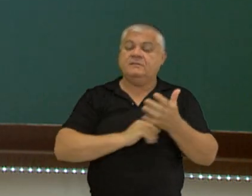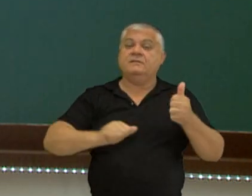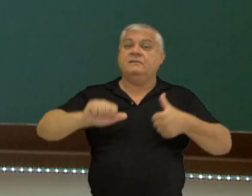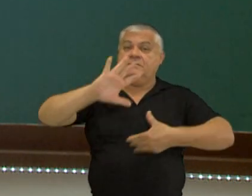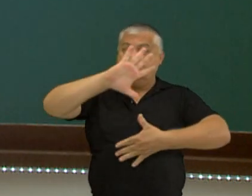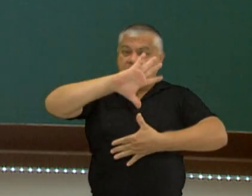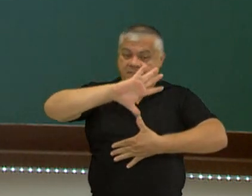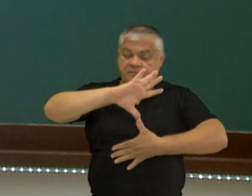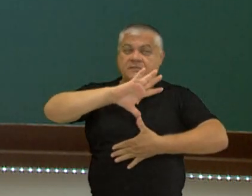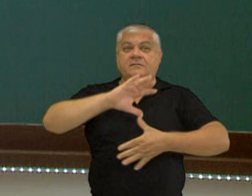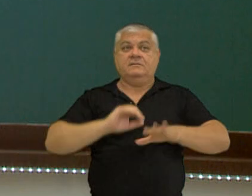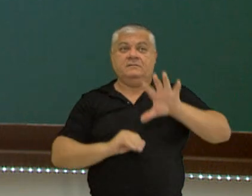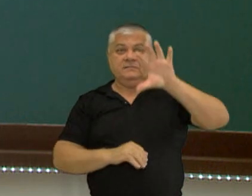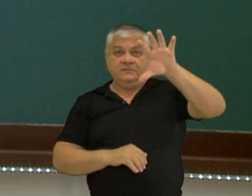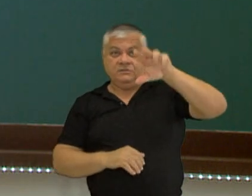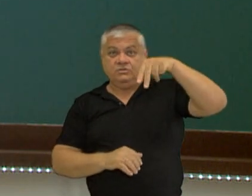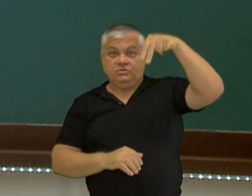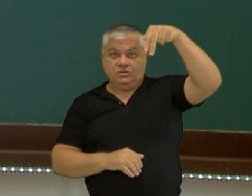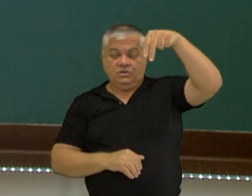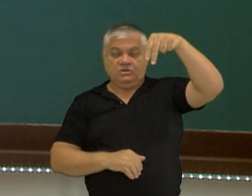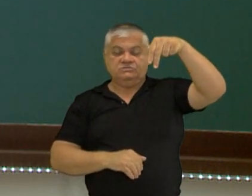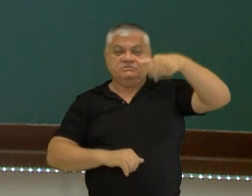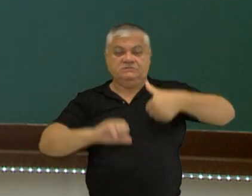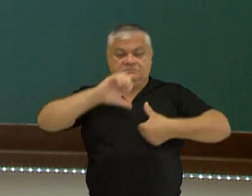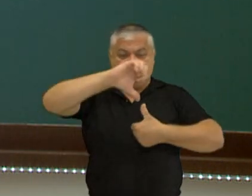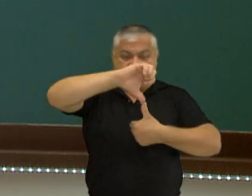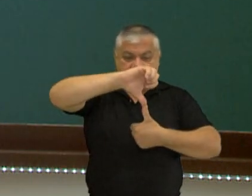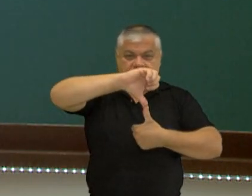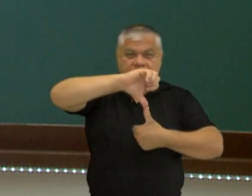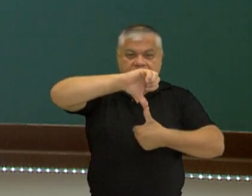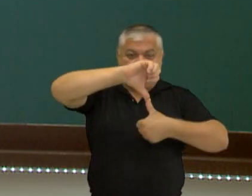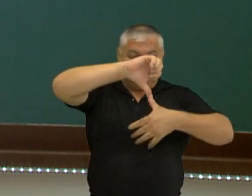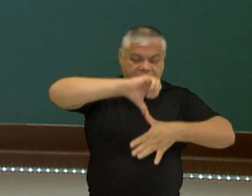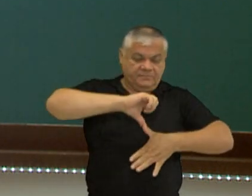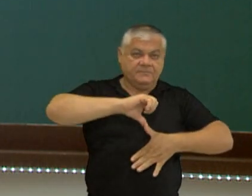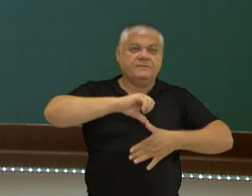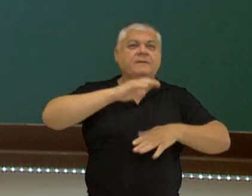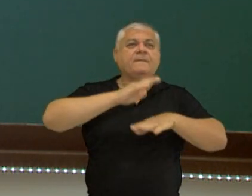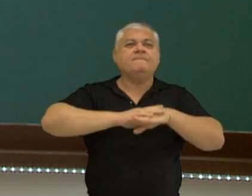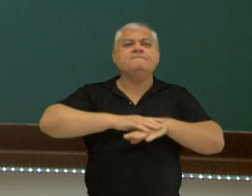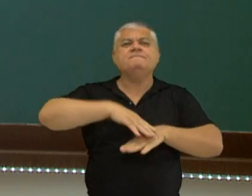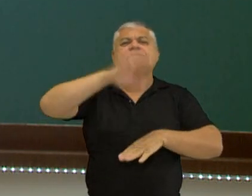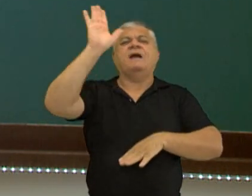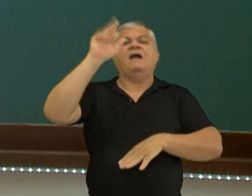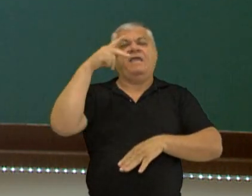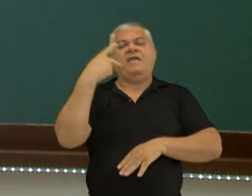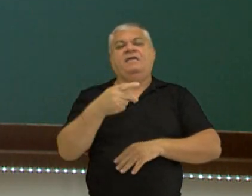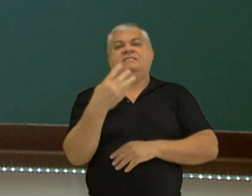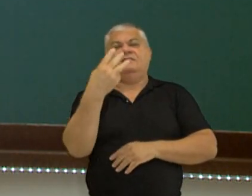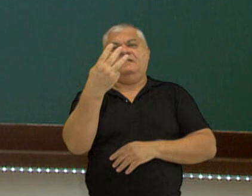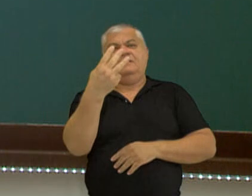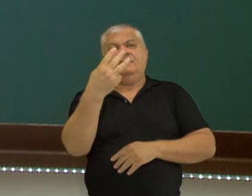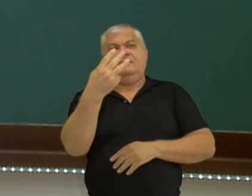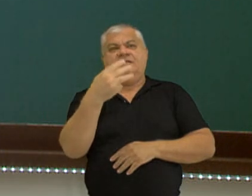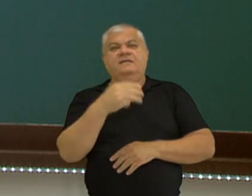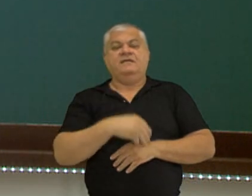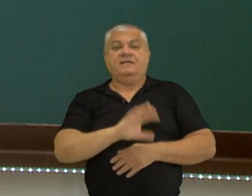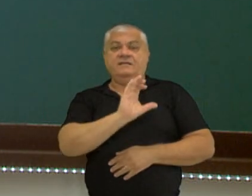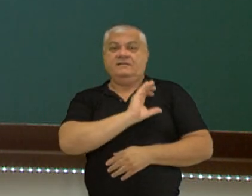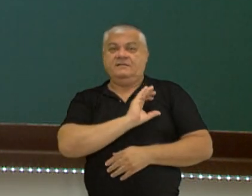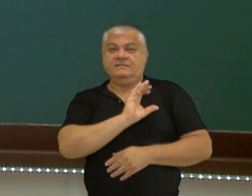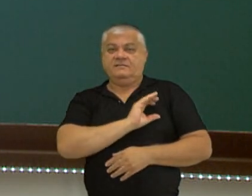os países, né? Dos maiores países do mundo, 3 ficam na América: